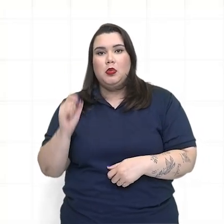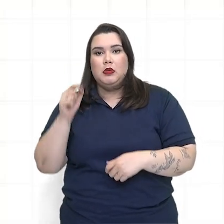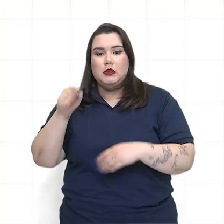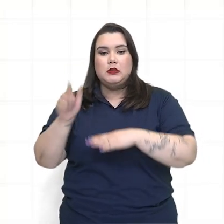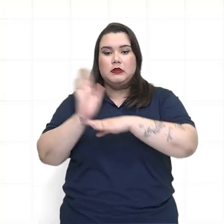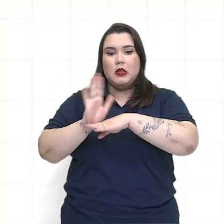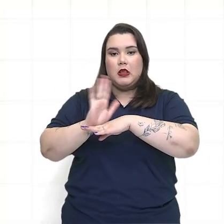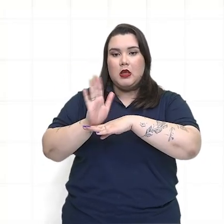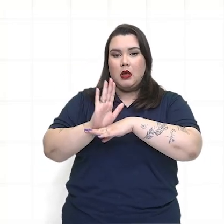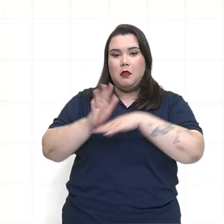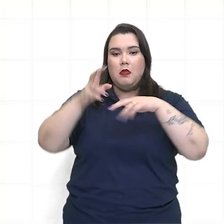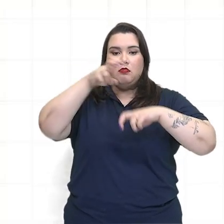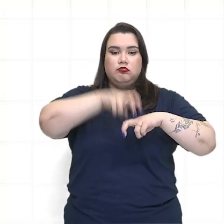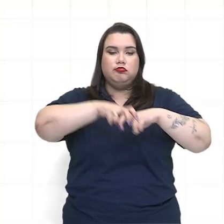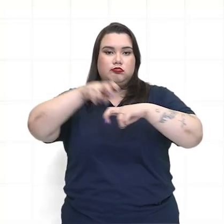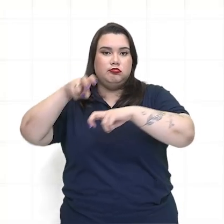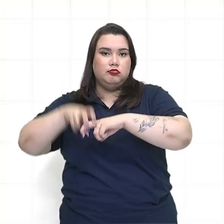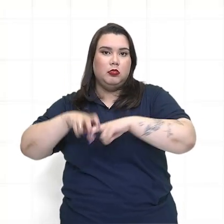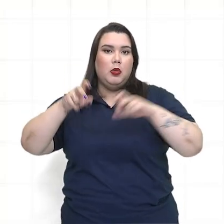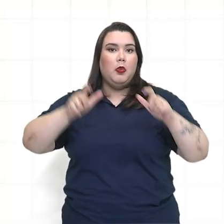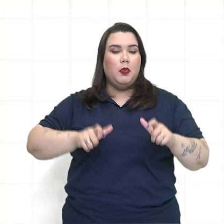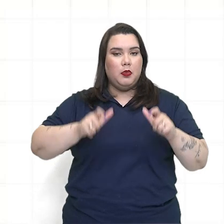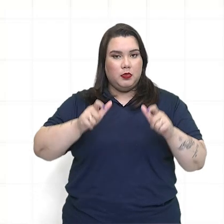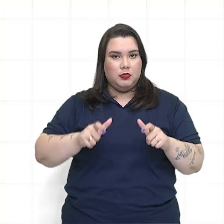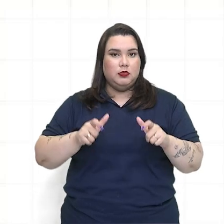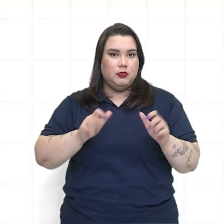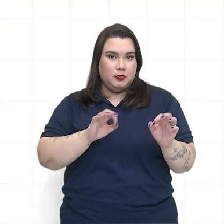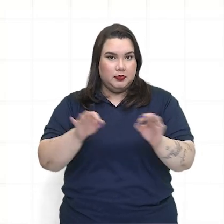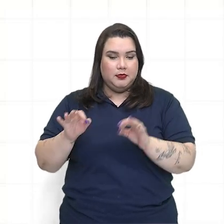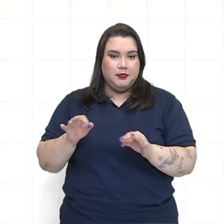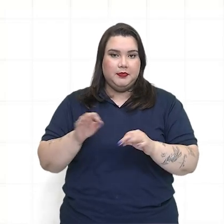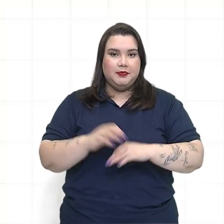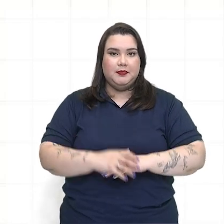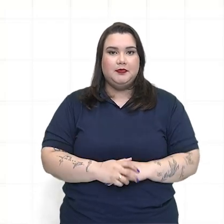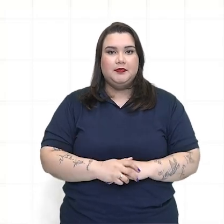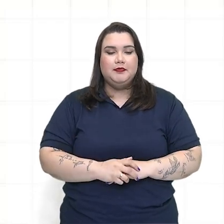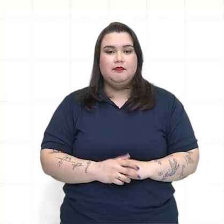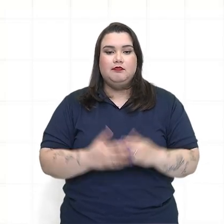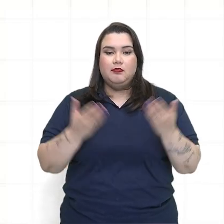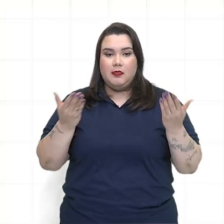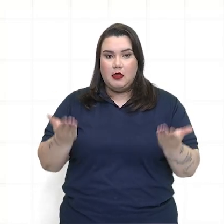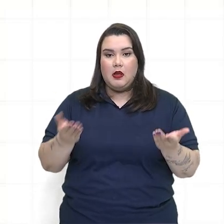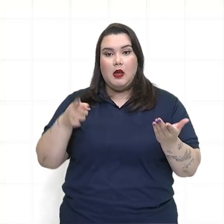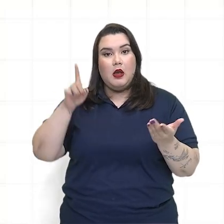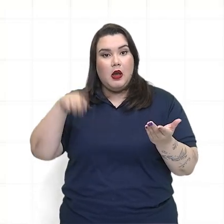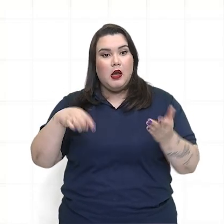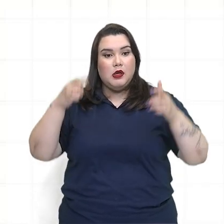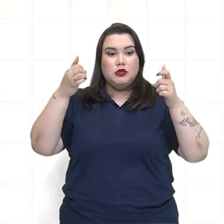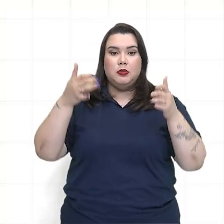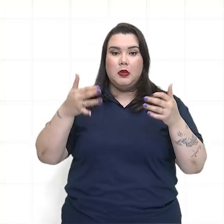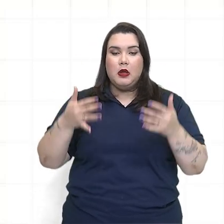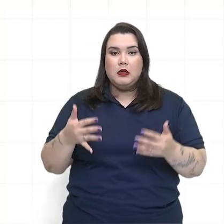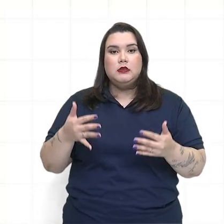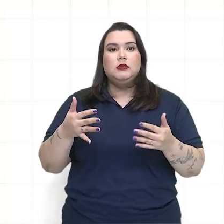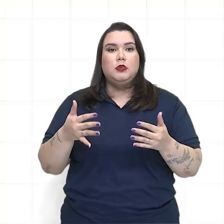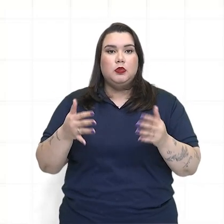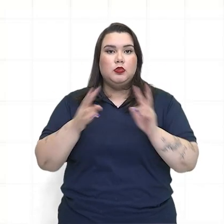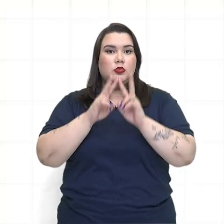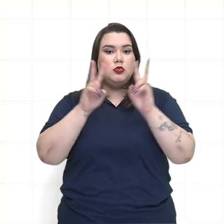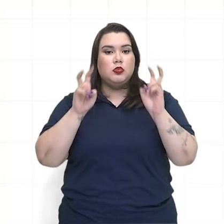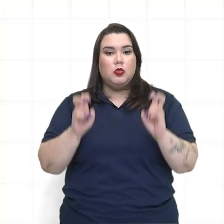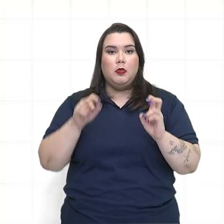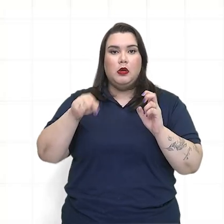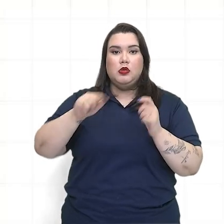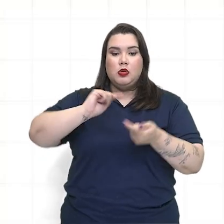desse cenário, que seria o ato de comprar um ingresso. Beleza? Então essa foi a ideia do